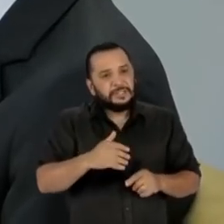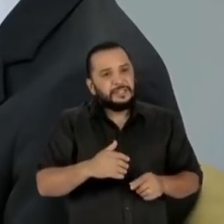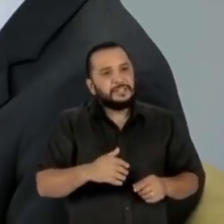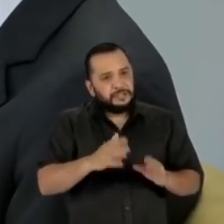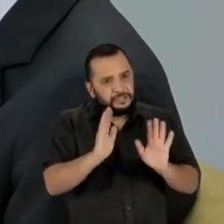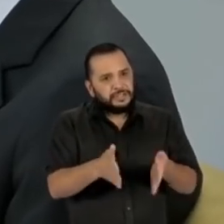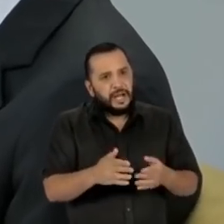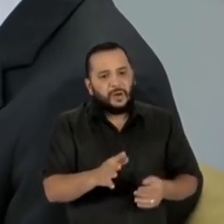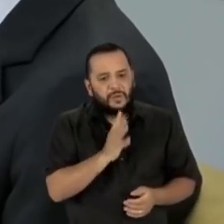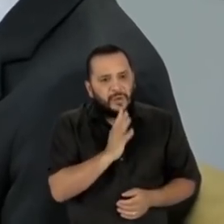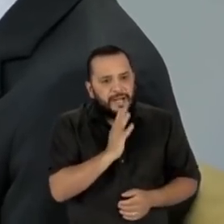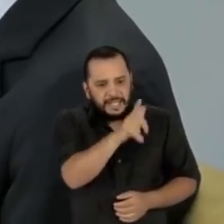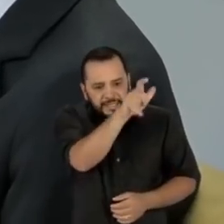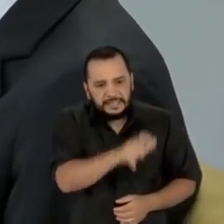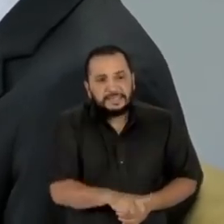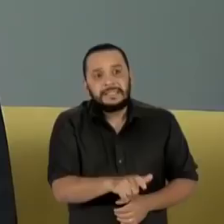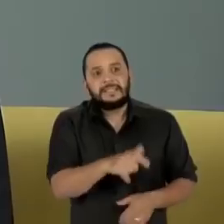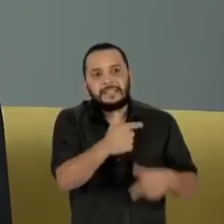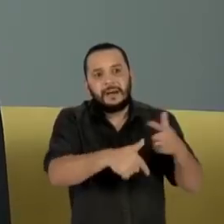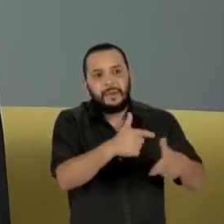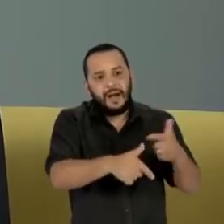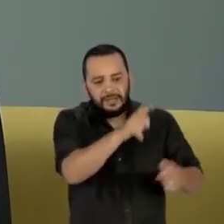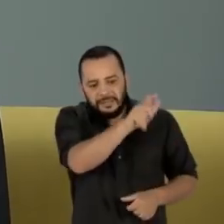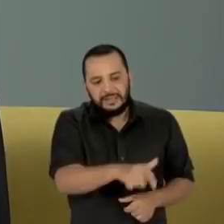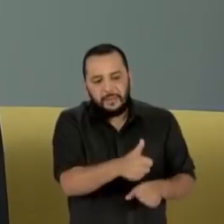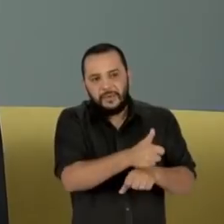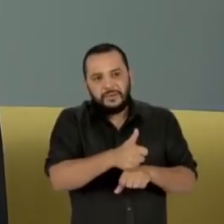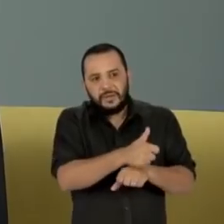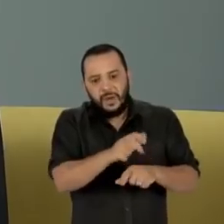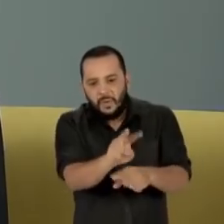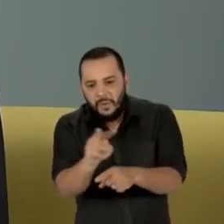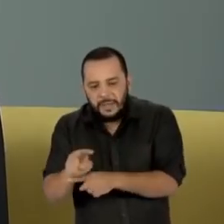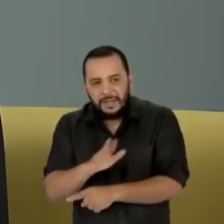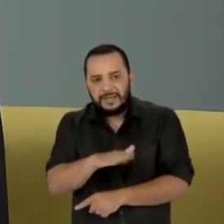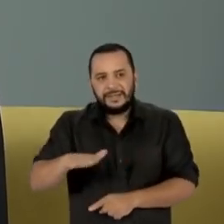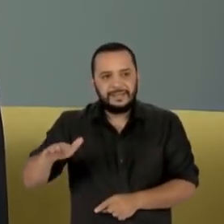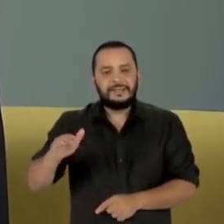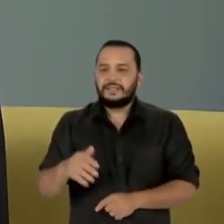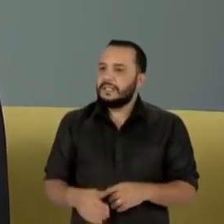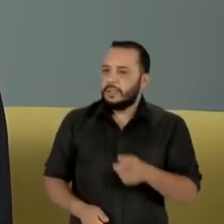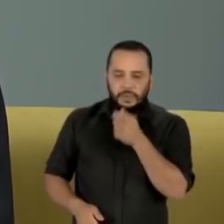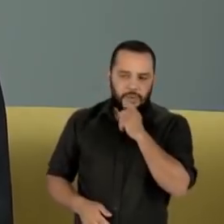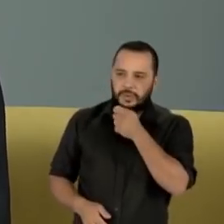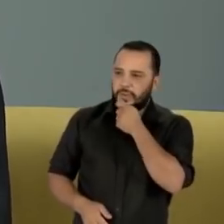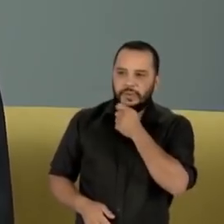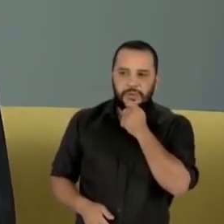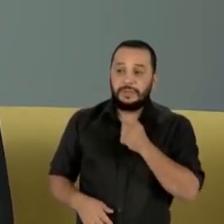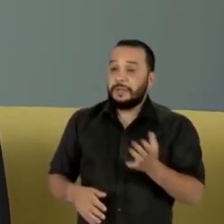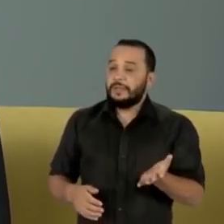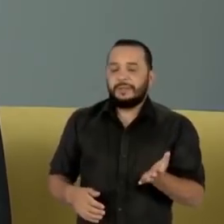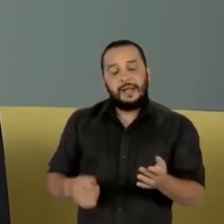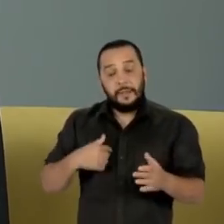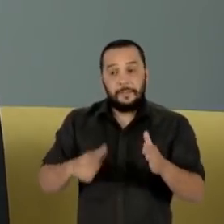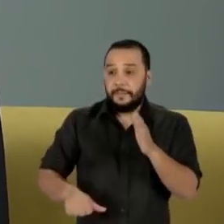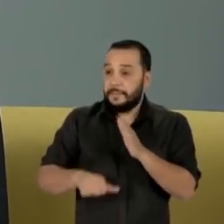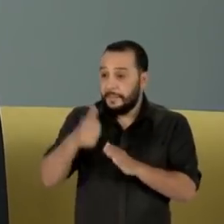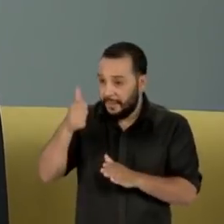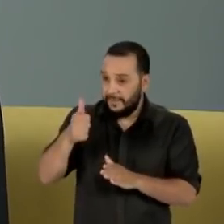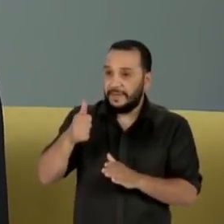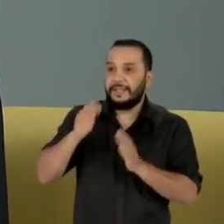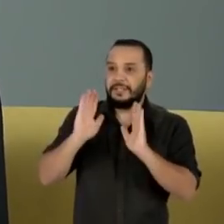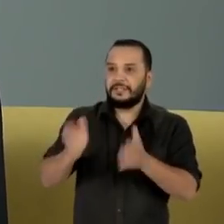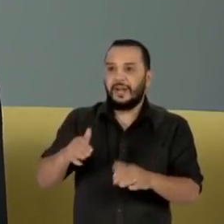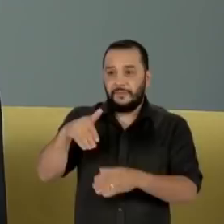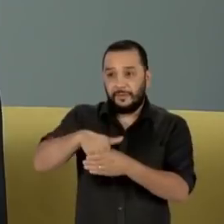poder público que ainda não é bem havendo uma mudança tem bem por conta de essa ser a primeira eleição unificada né